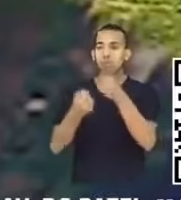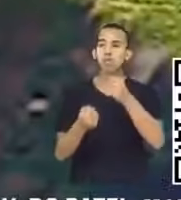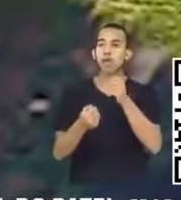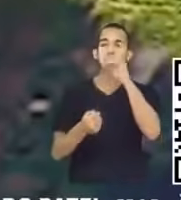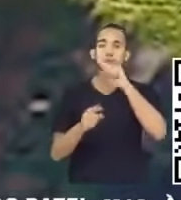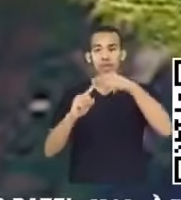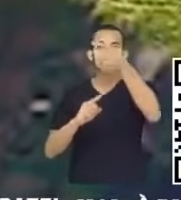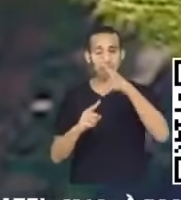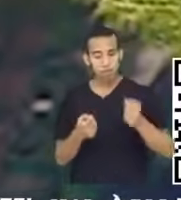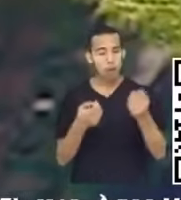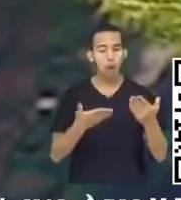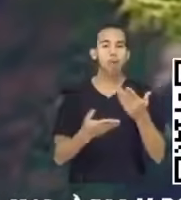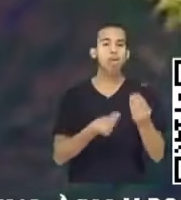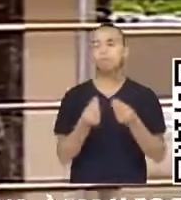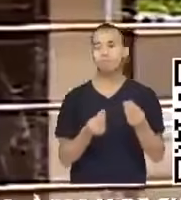bem